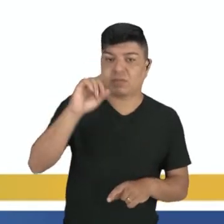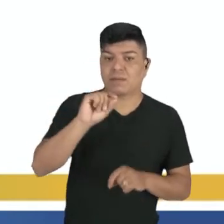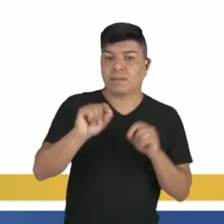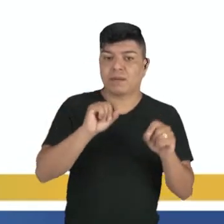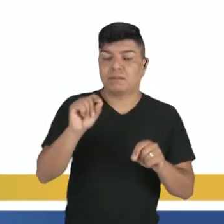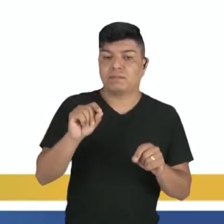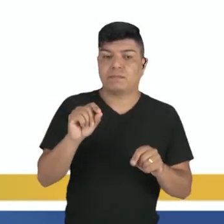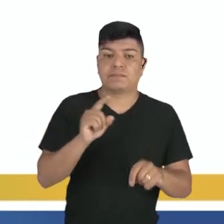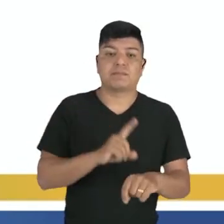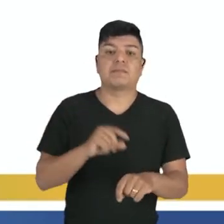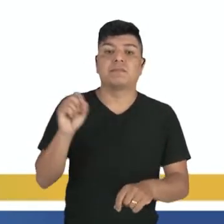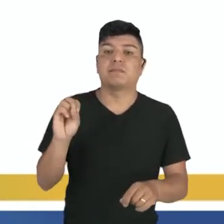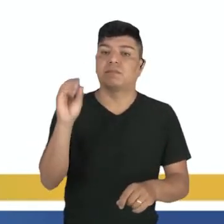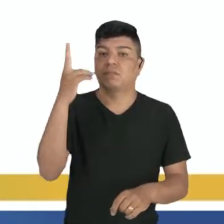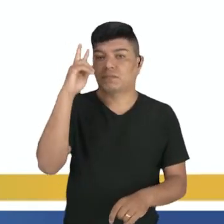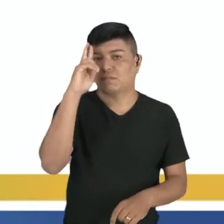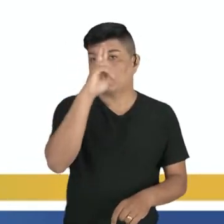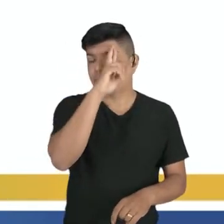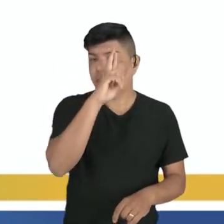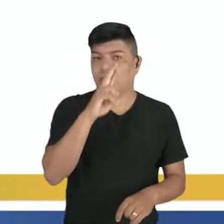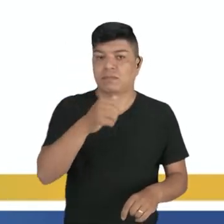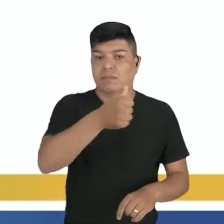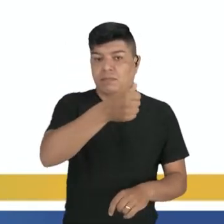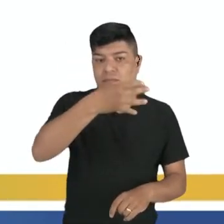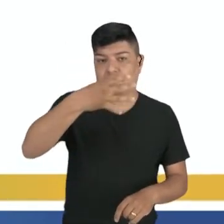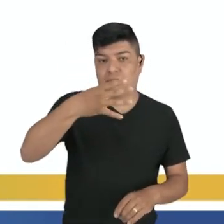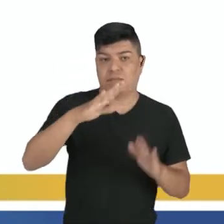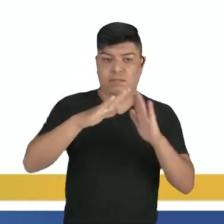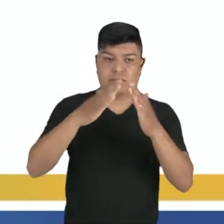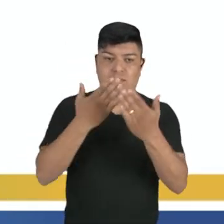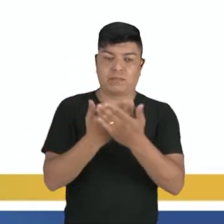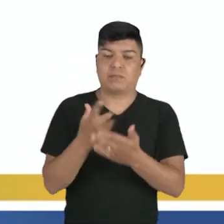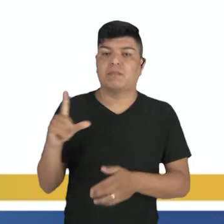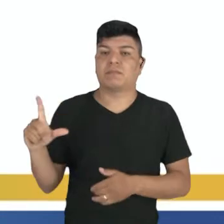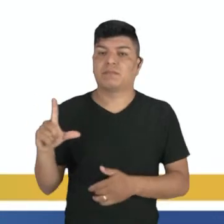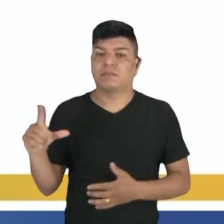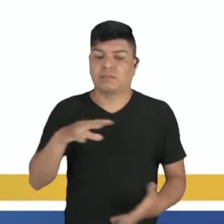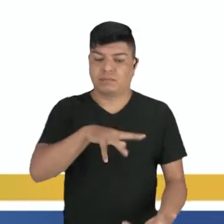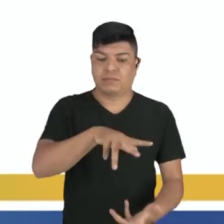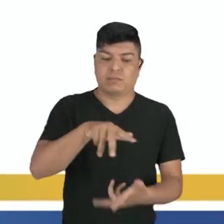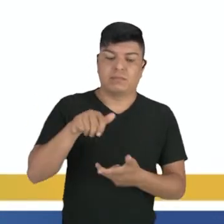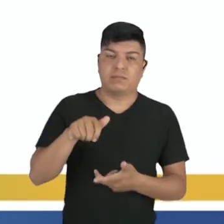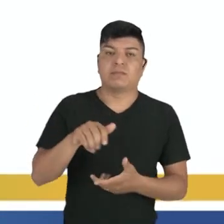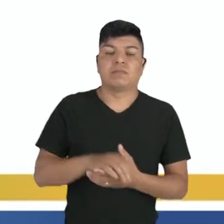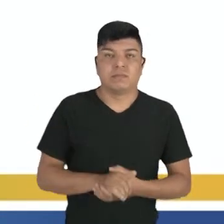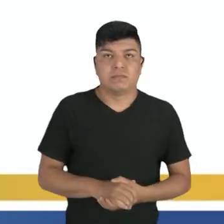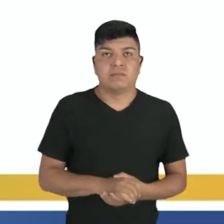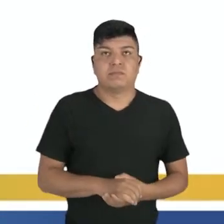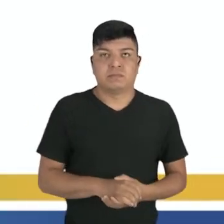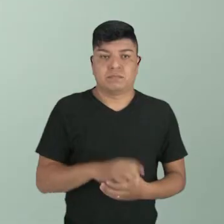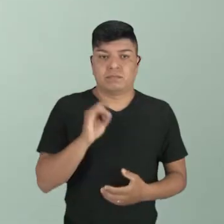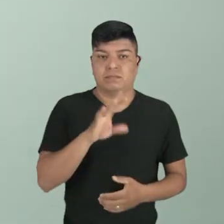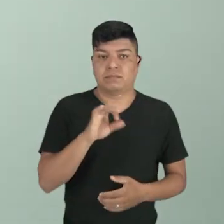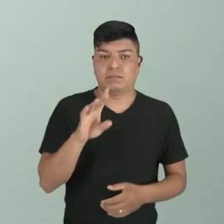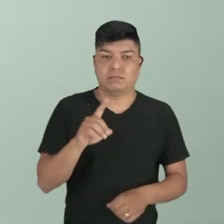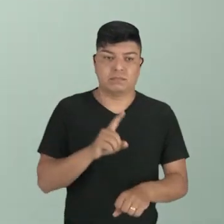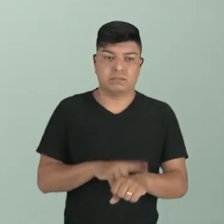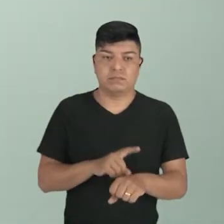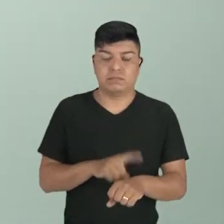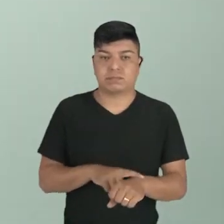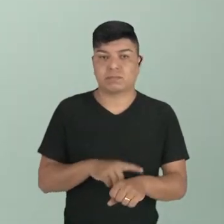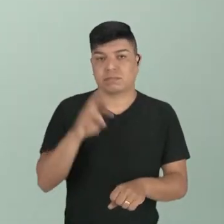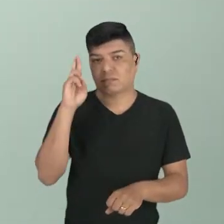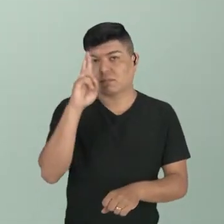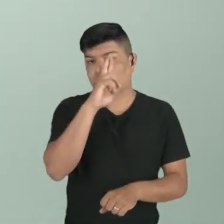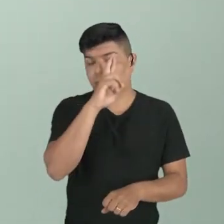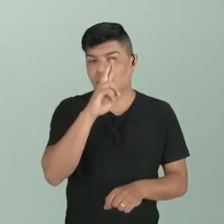momentos históricos. Ao todo existem 14 escolas literárias no mundo, certo? Então, a cada momento histórico nós vamos